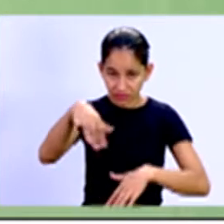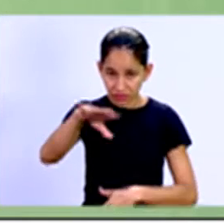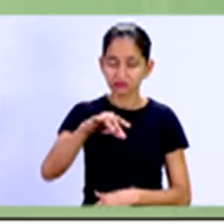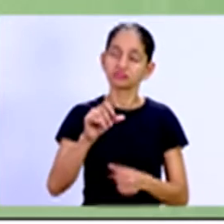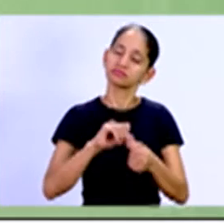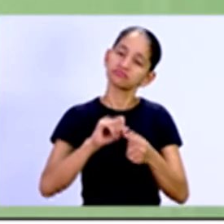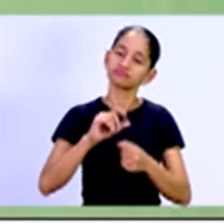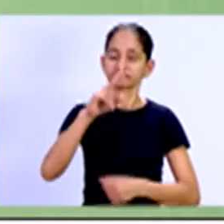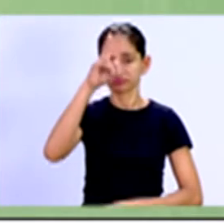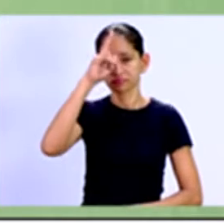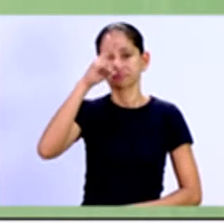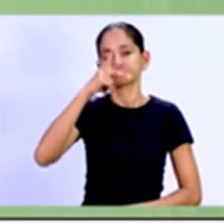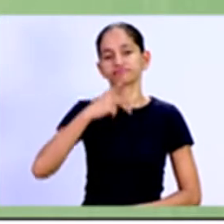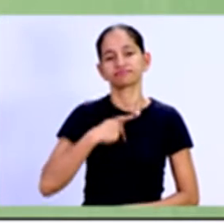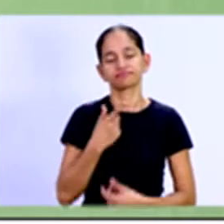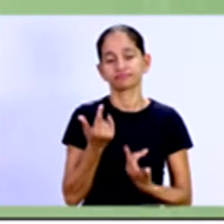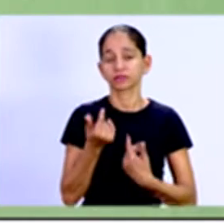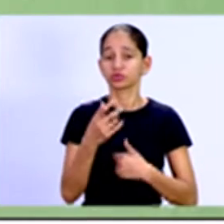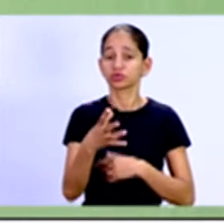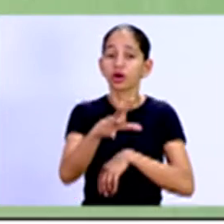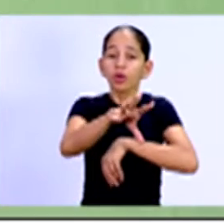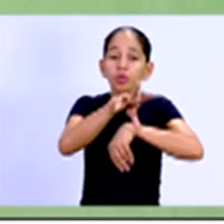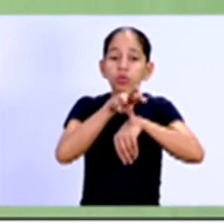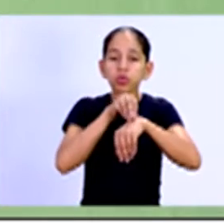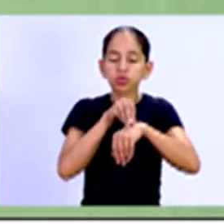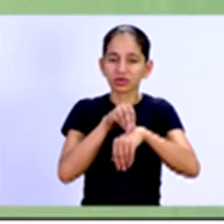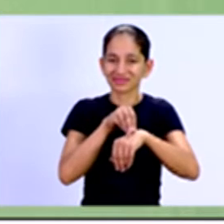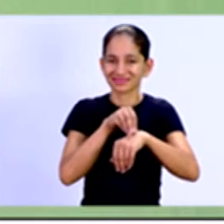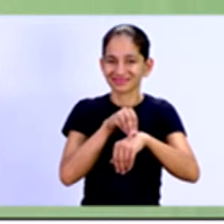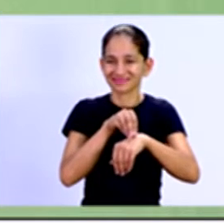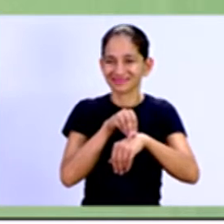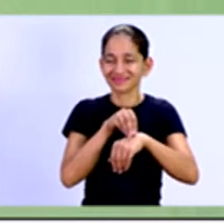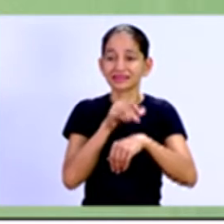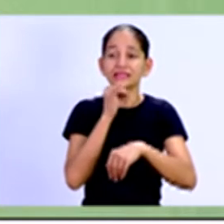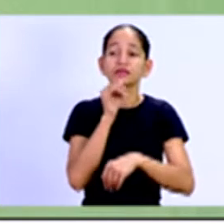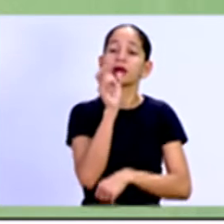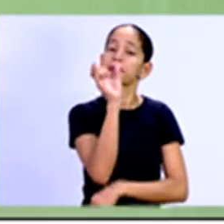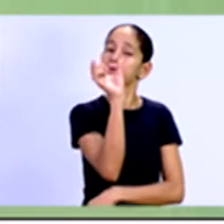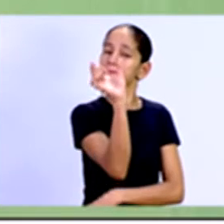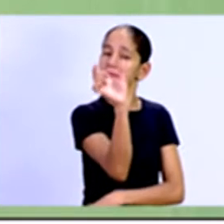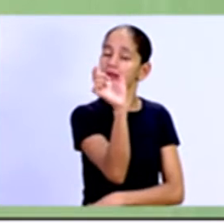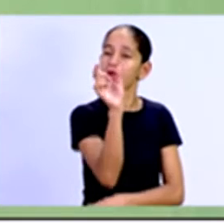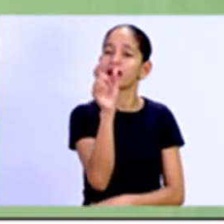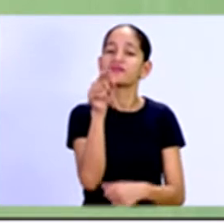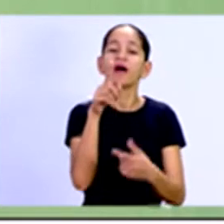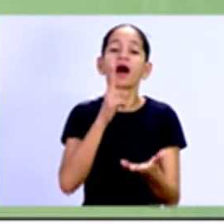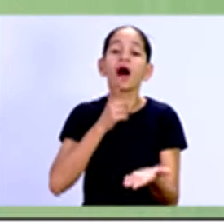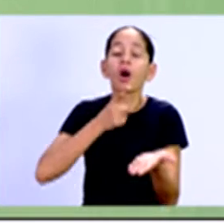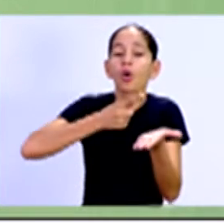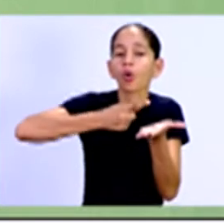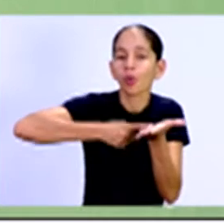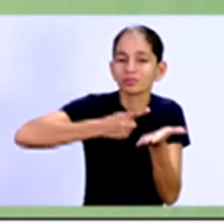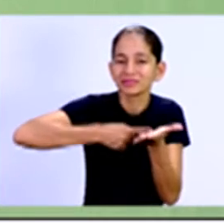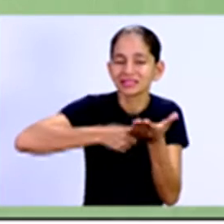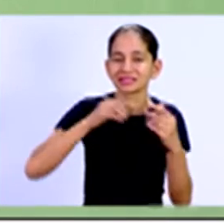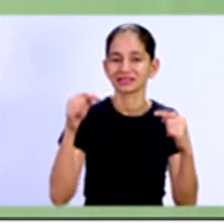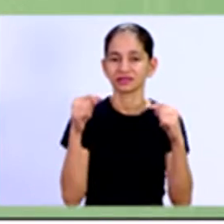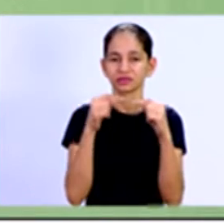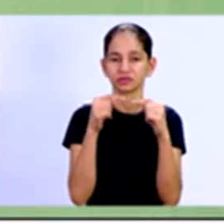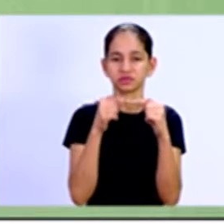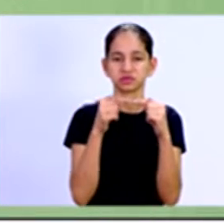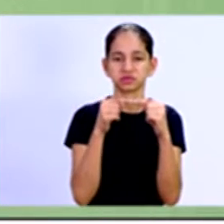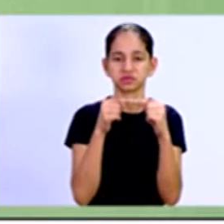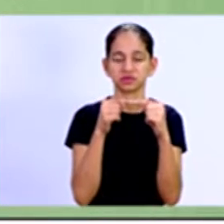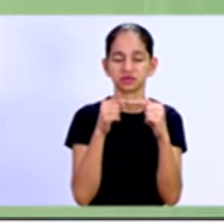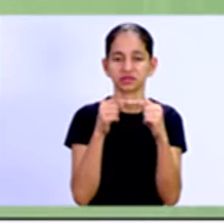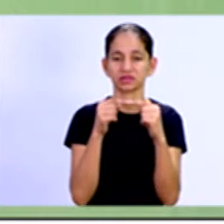ética implica em uma concordância, isso aqui é muito interessante, entre a vontade